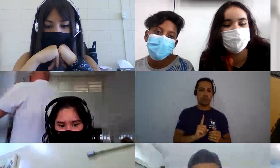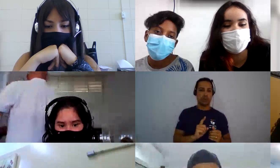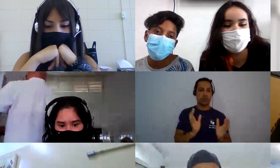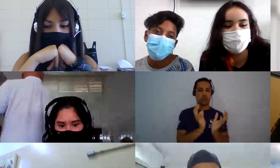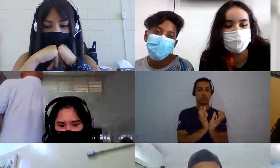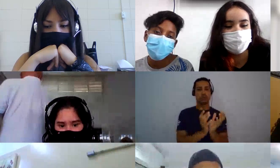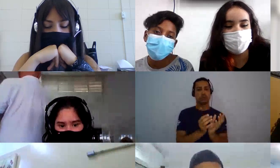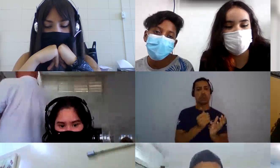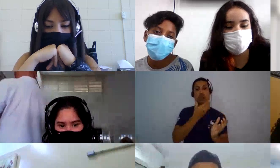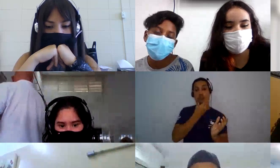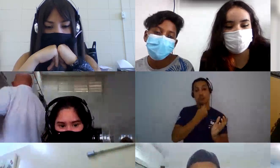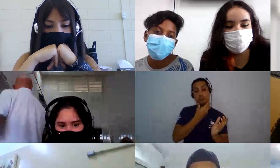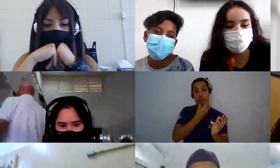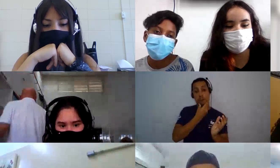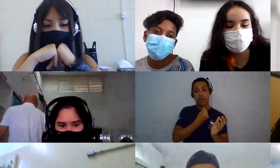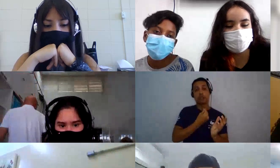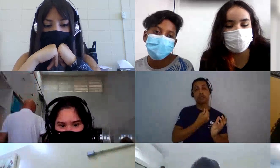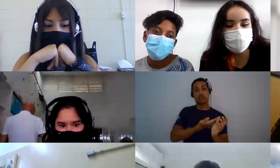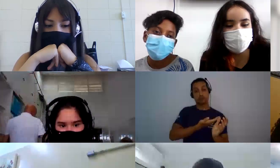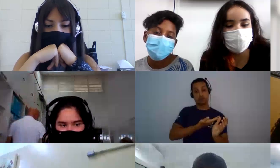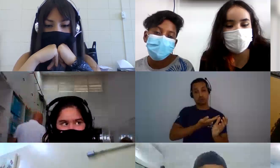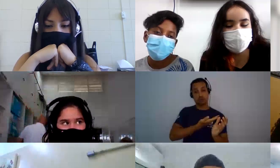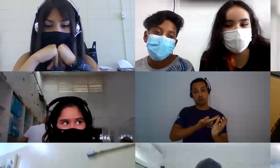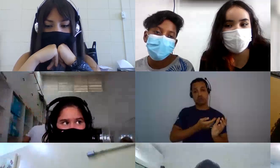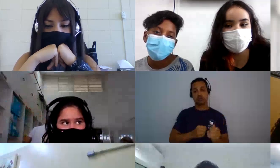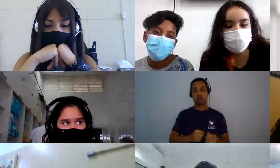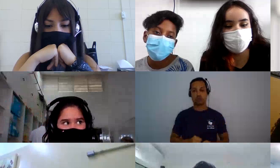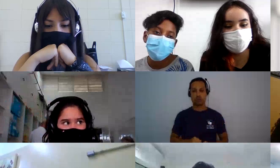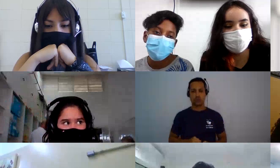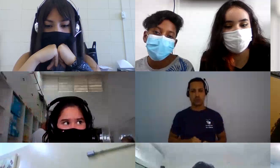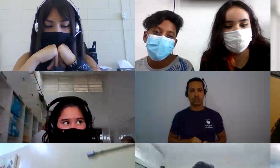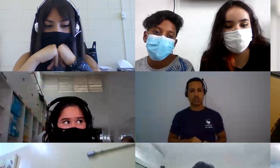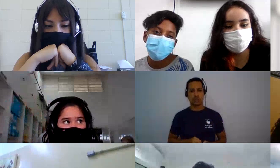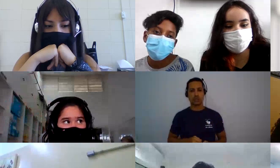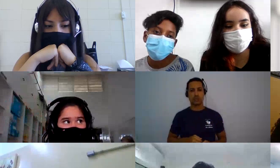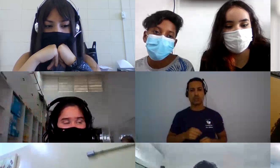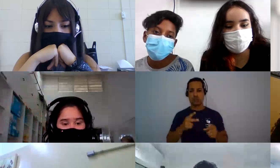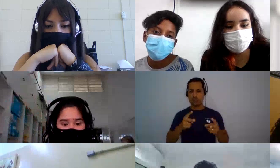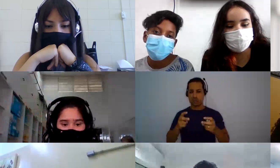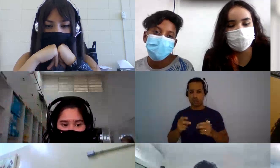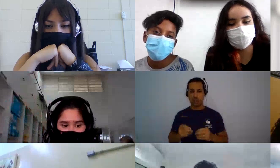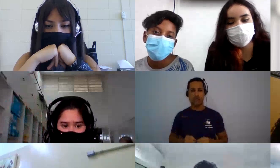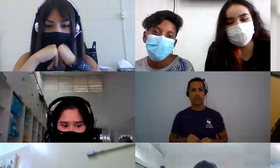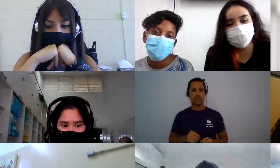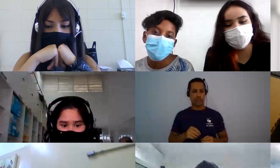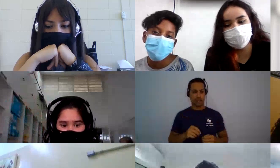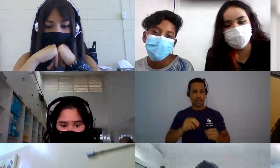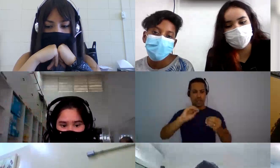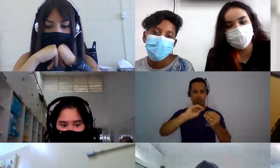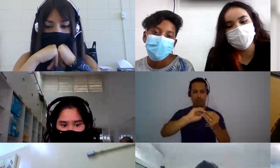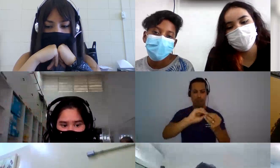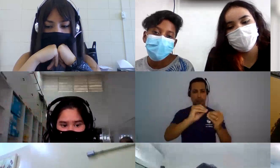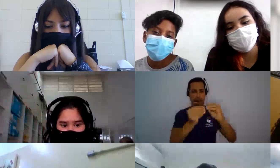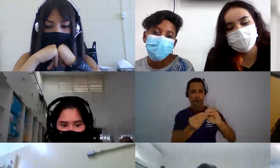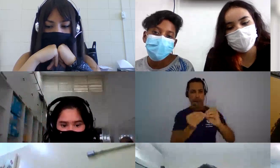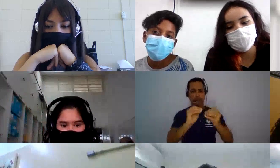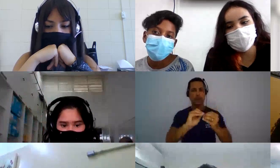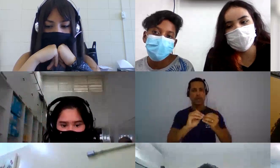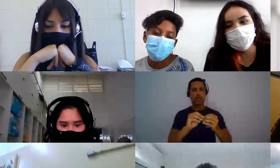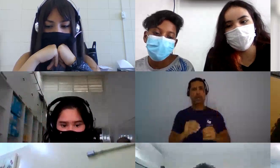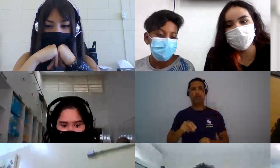dos meninos mesmo. Os meninos. Você já viu essa história, o Nicolas? Beija, beija. Já viu